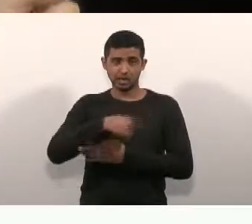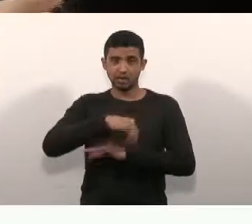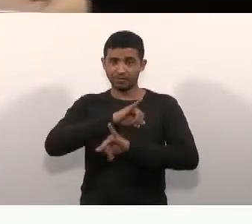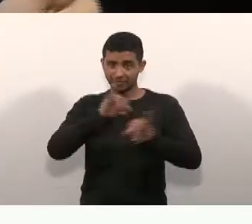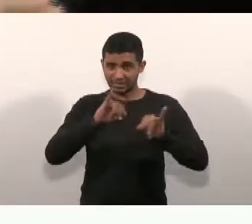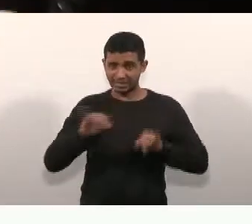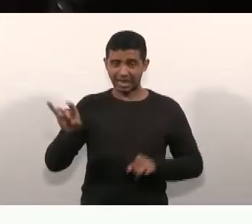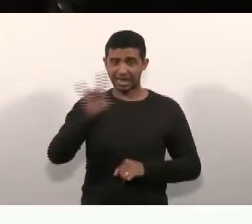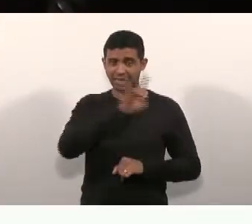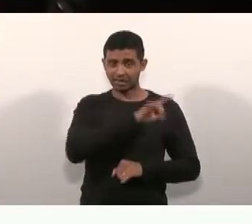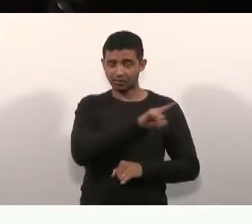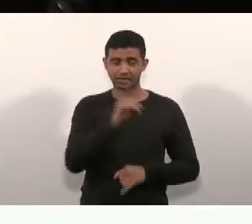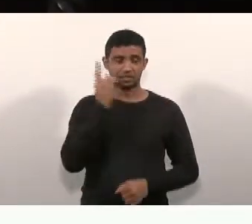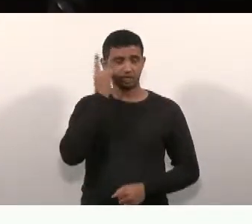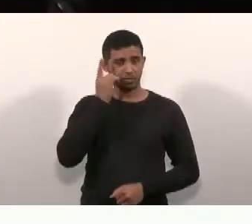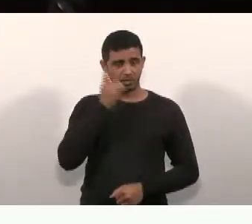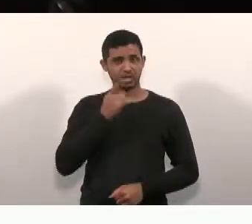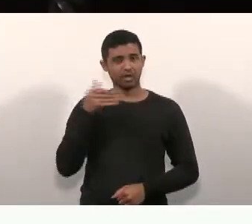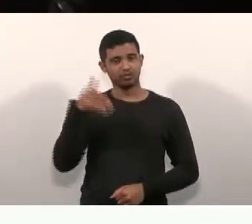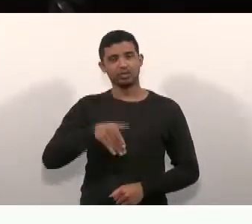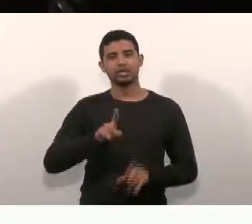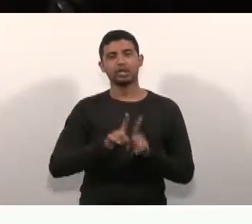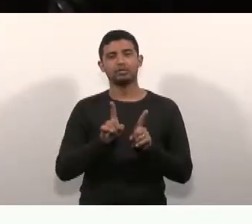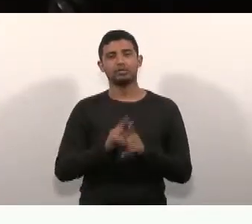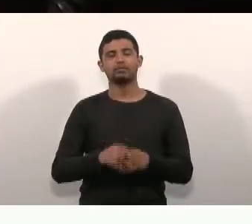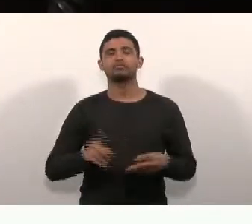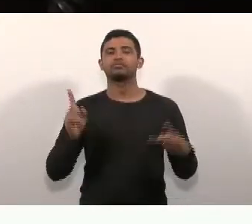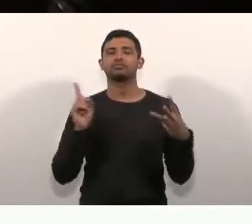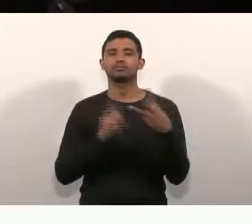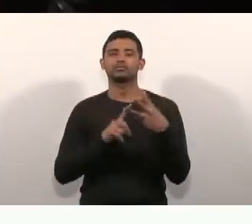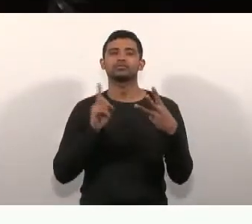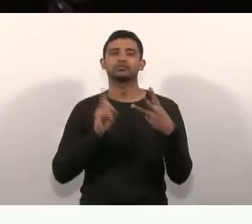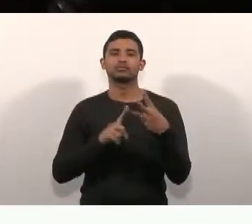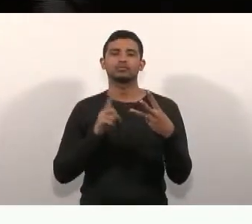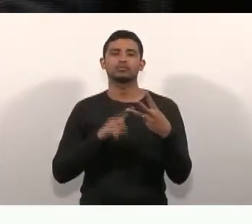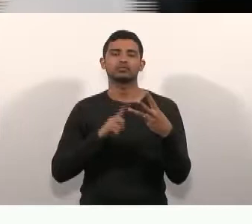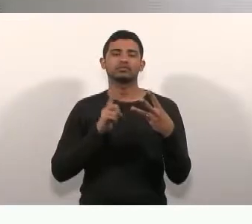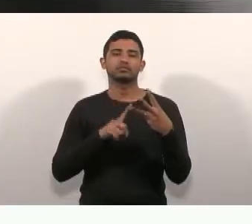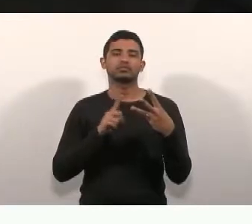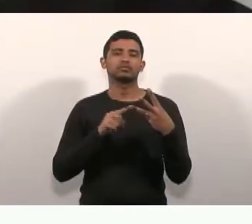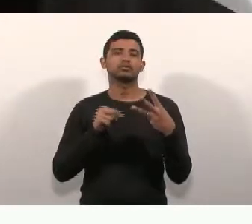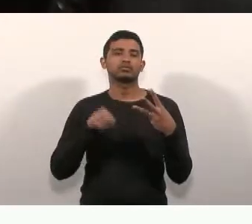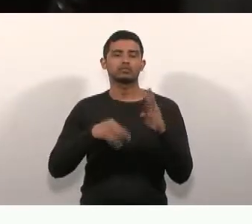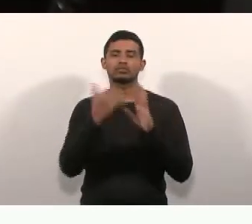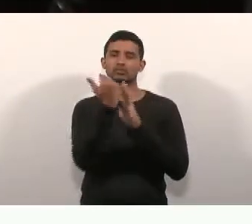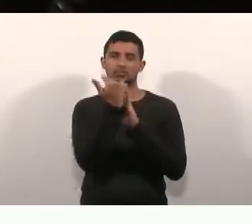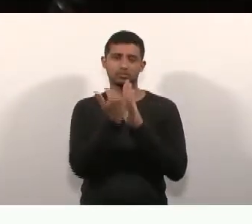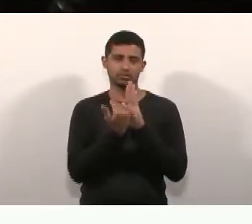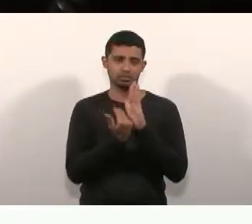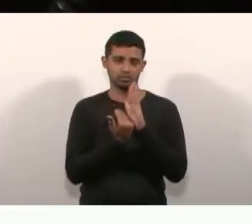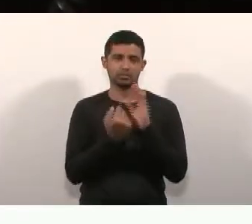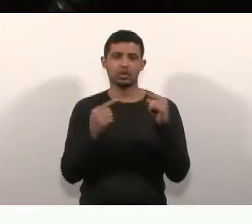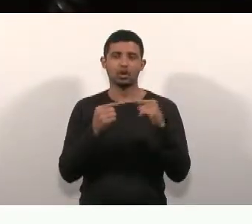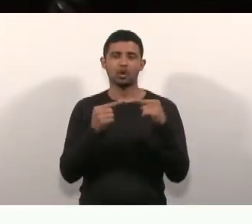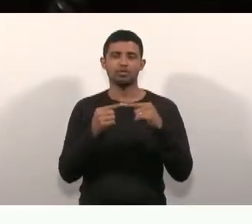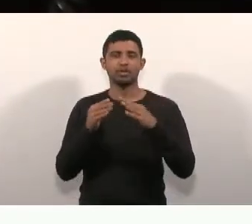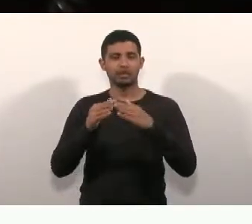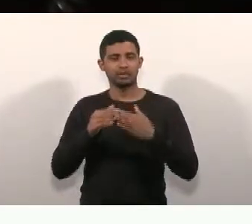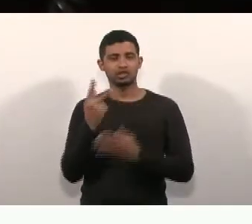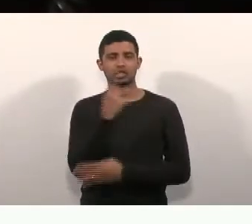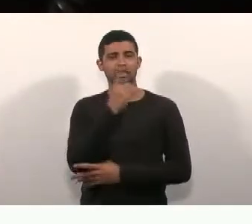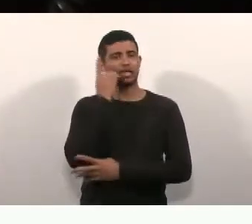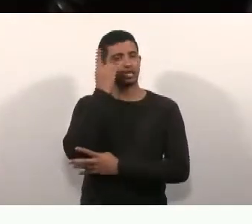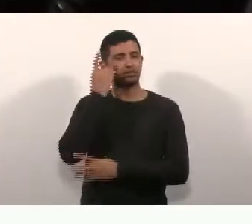deputados da comissão para estarem presentes também. O terceiro item da nossa pauta diz respeito a um pedido do deputado